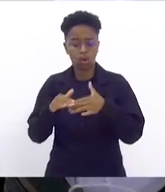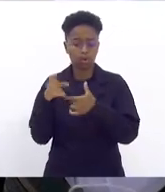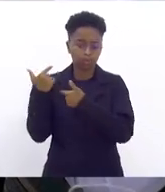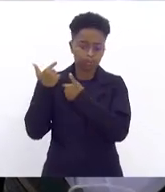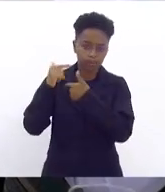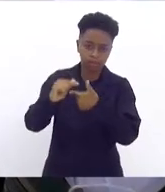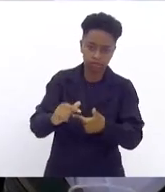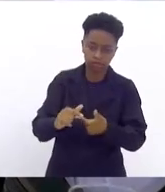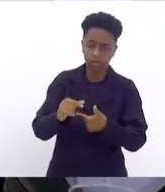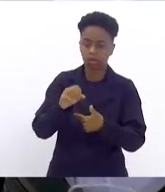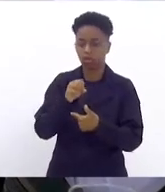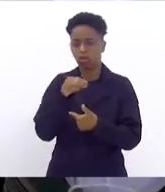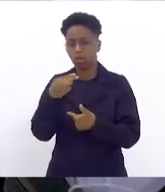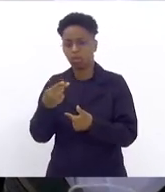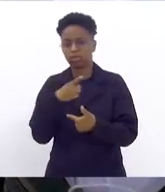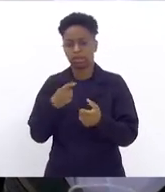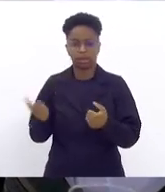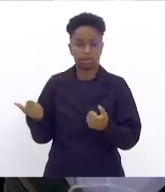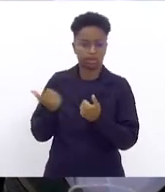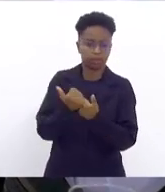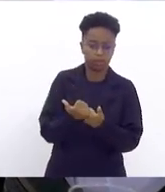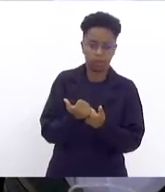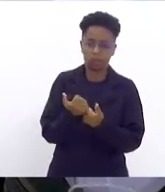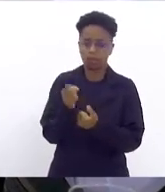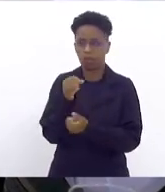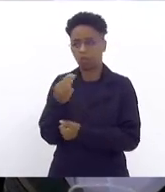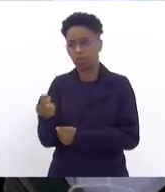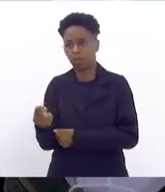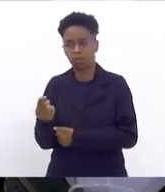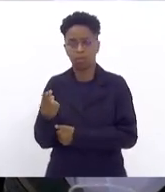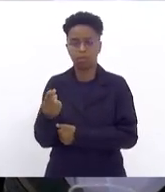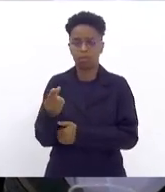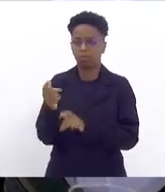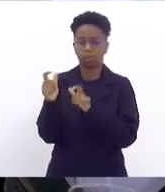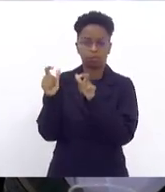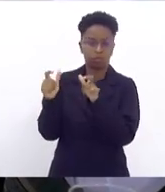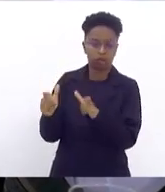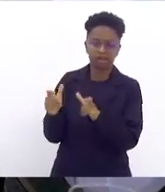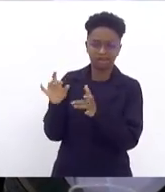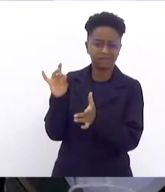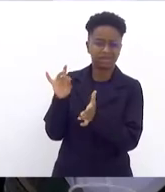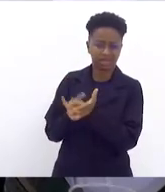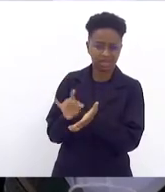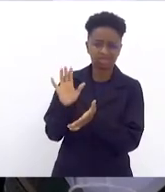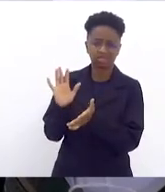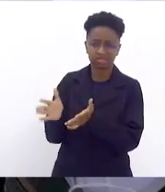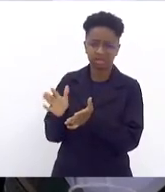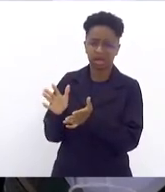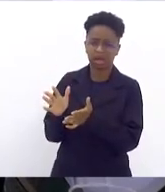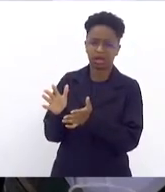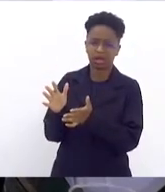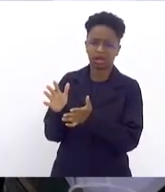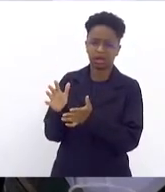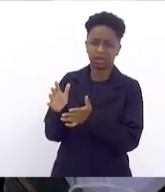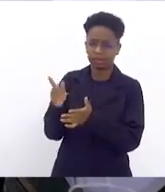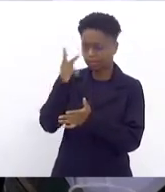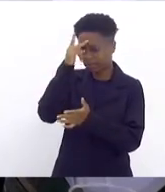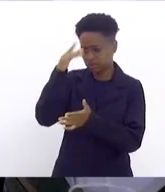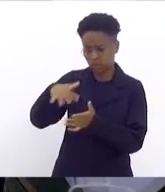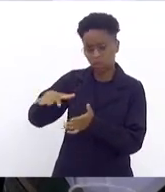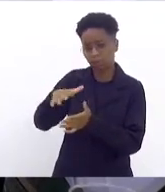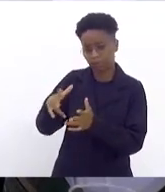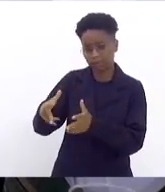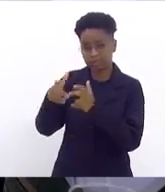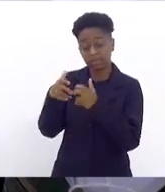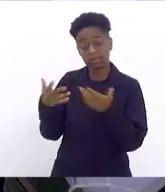algum tipo, né, de suporte, ou é um patrimônio, né, que de fato já há uma consolidação também por quem é do patrimônio, e me parece que